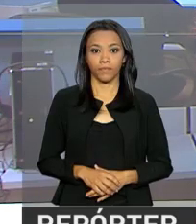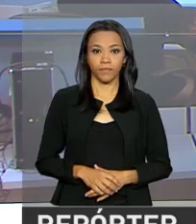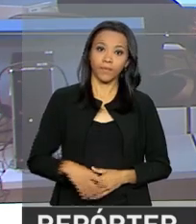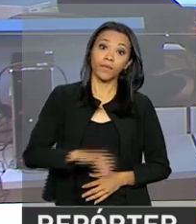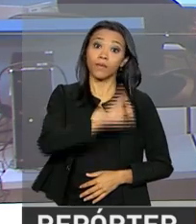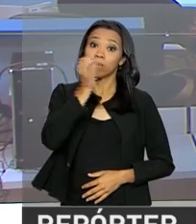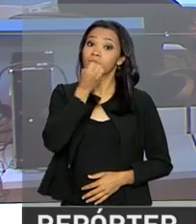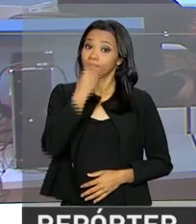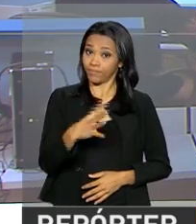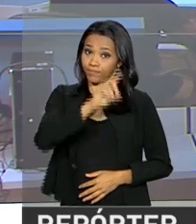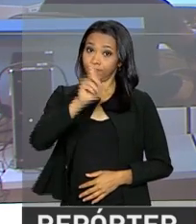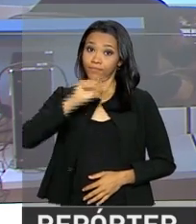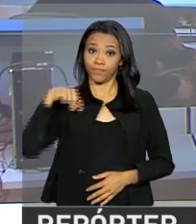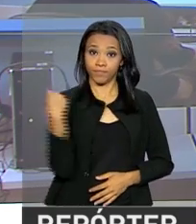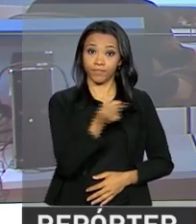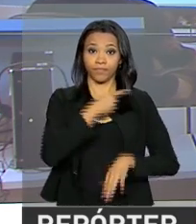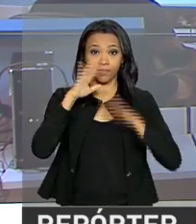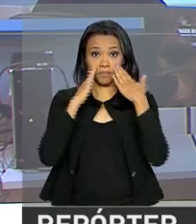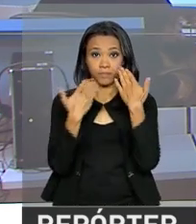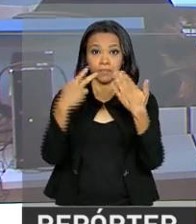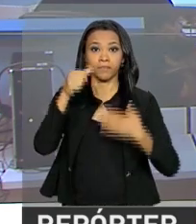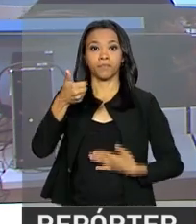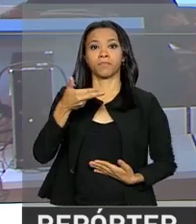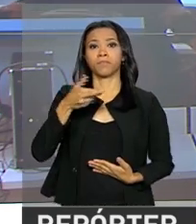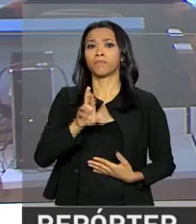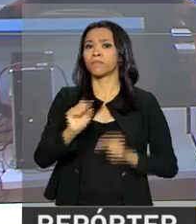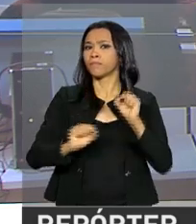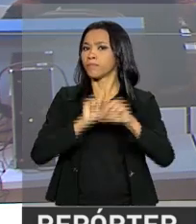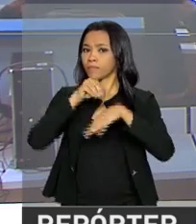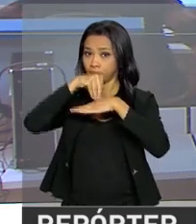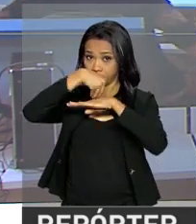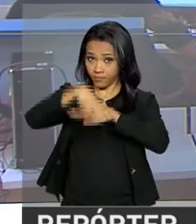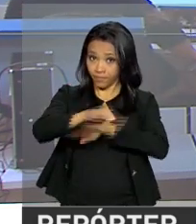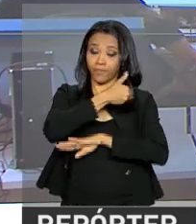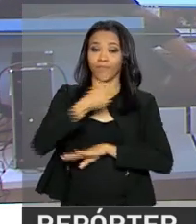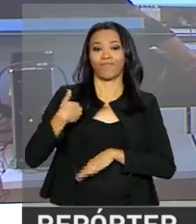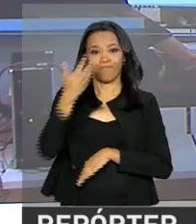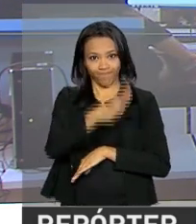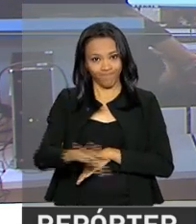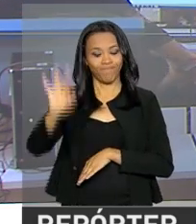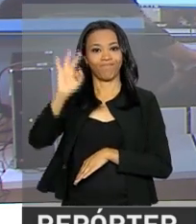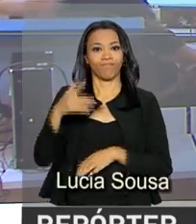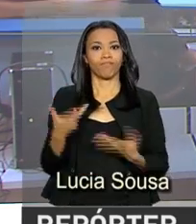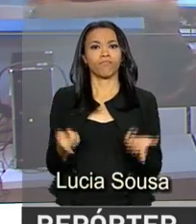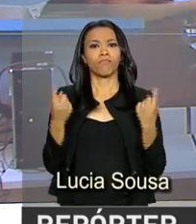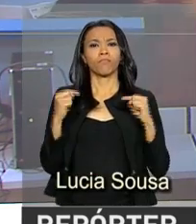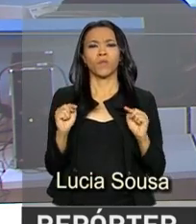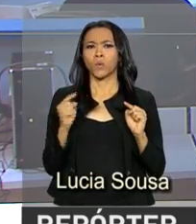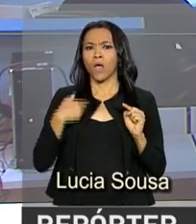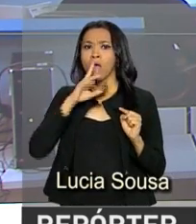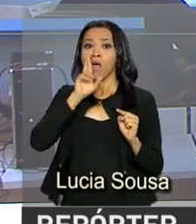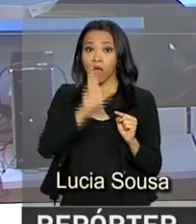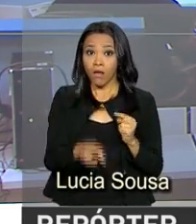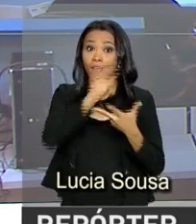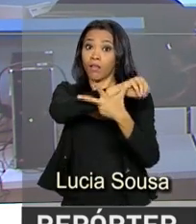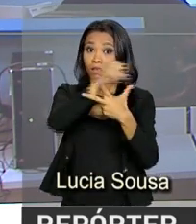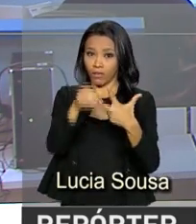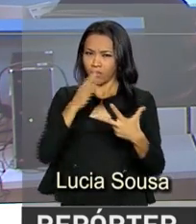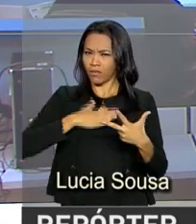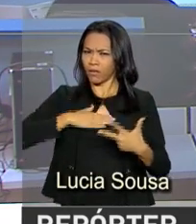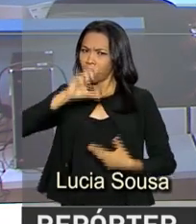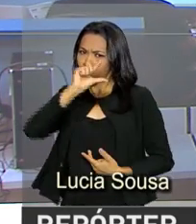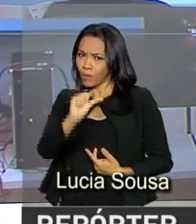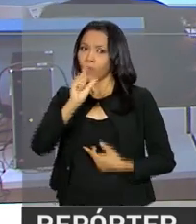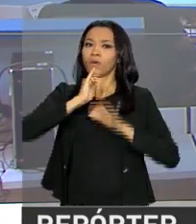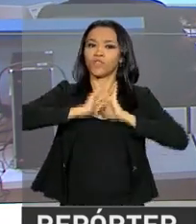Olá bom dia estamos de volta com repórter NBR e as notícias do governo federal o resultado do ENEM vai ser divulgado daqui a